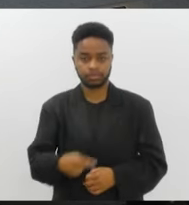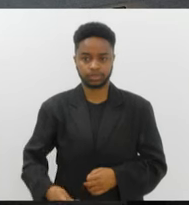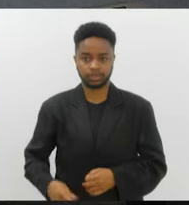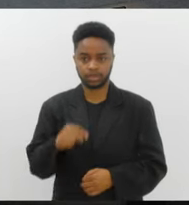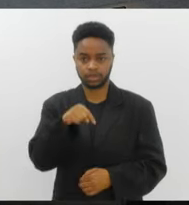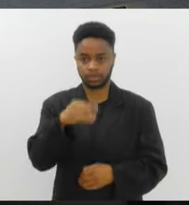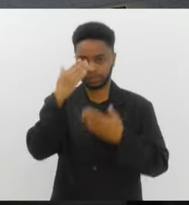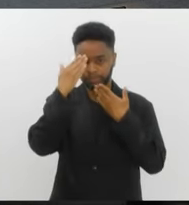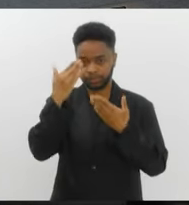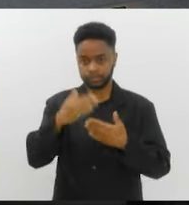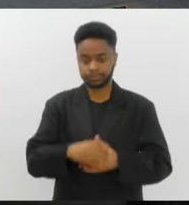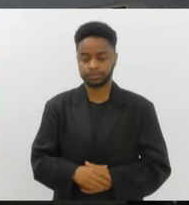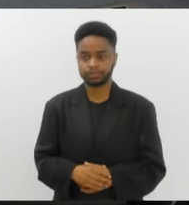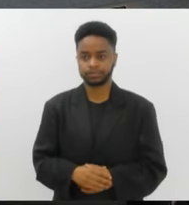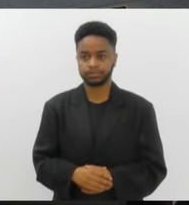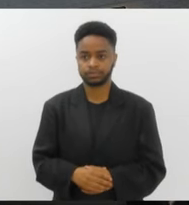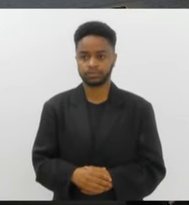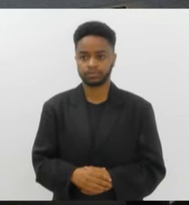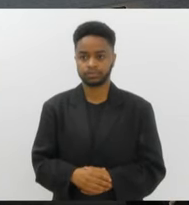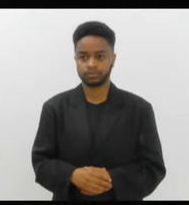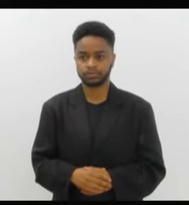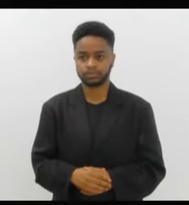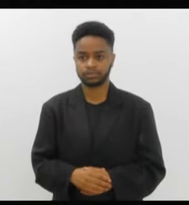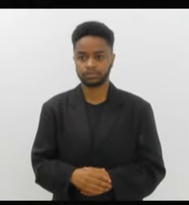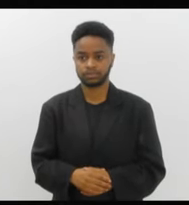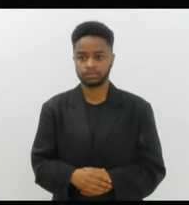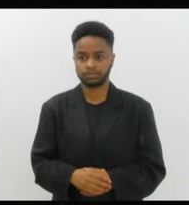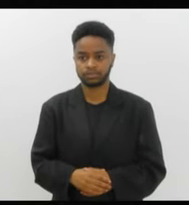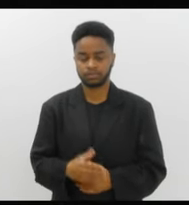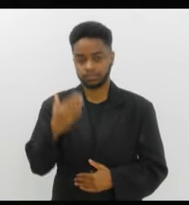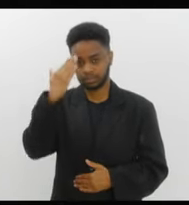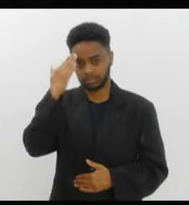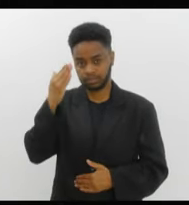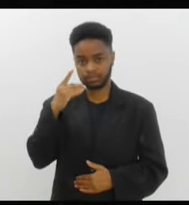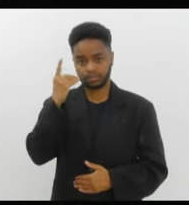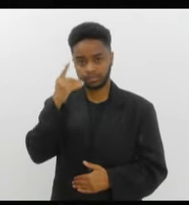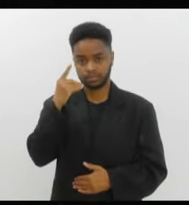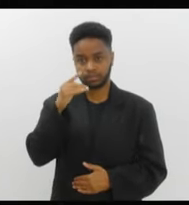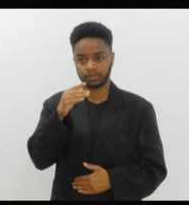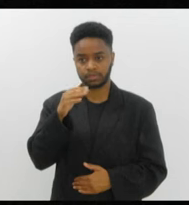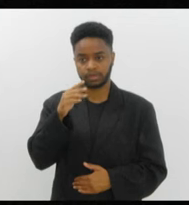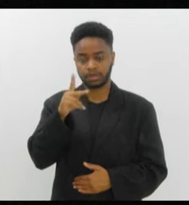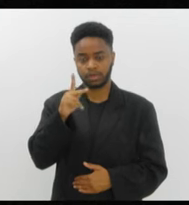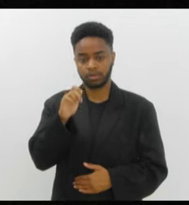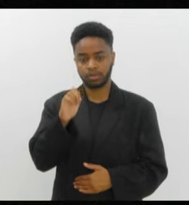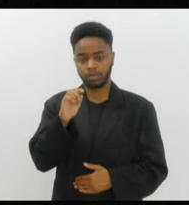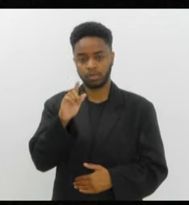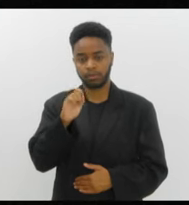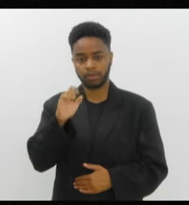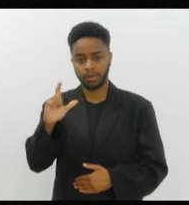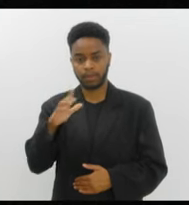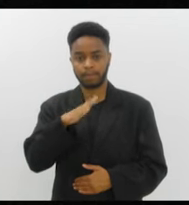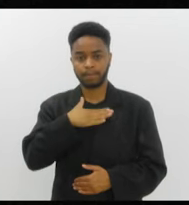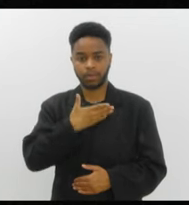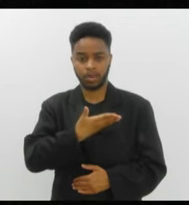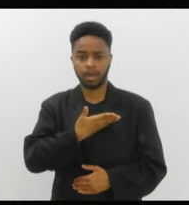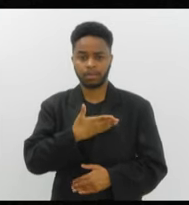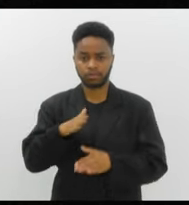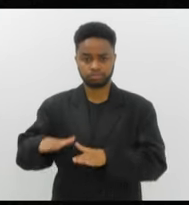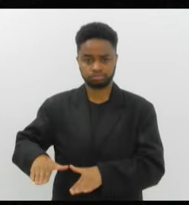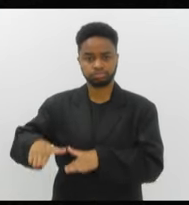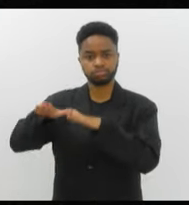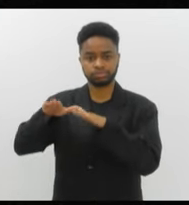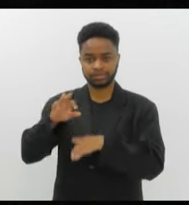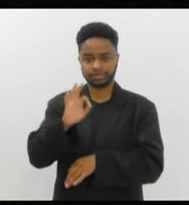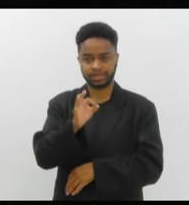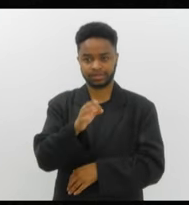casa. Muito obrigado. Obrigado, nobre parlamentar Felipe Poubel, uma das pessoas, inclusive, que é minha amiga de infância, né?